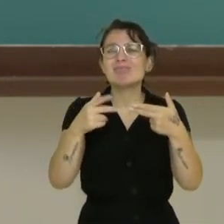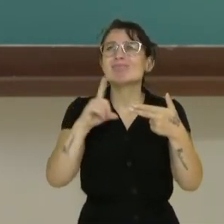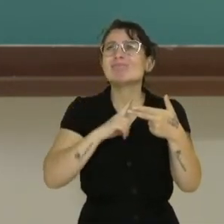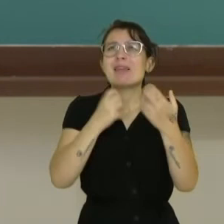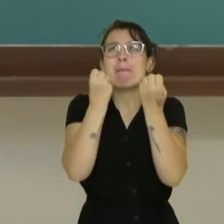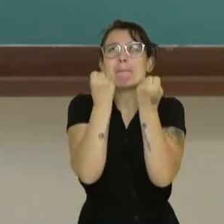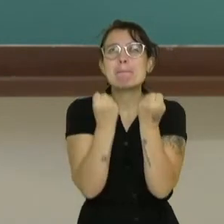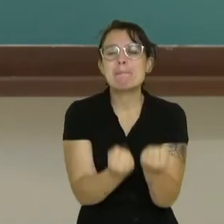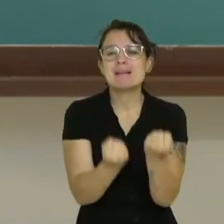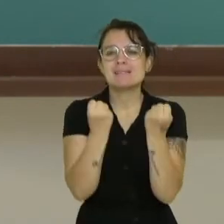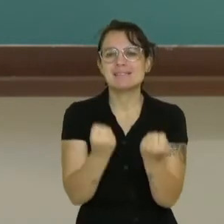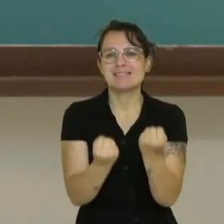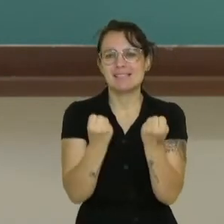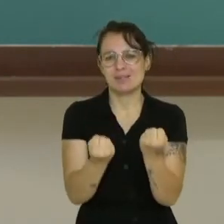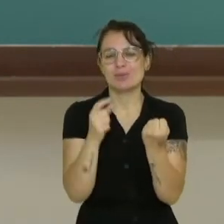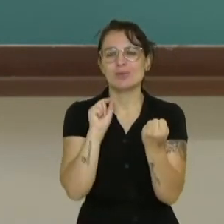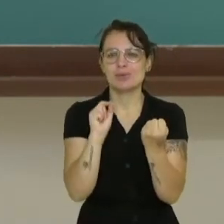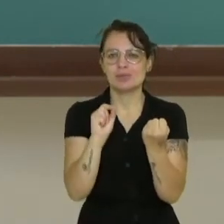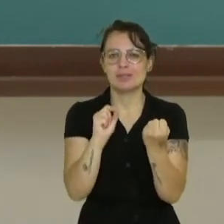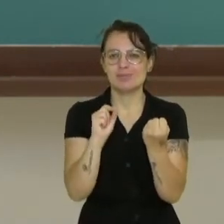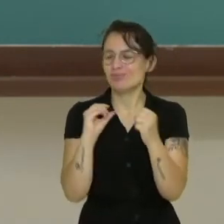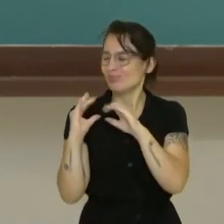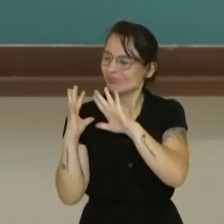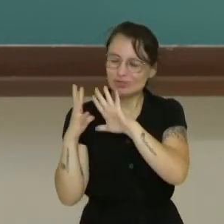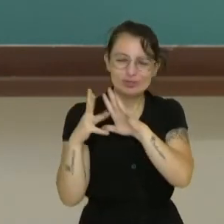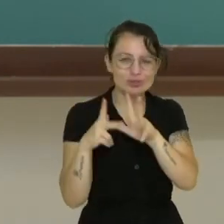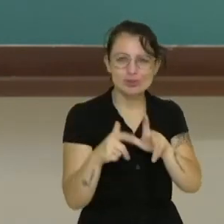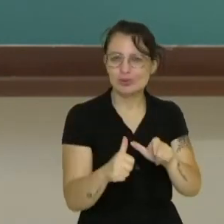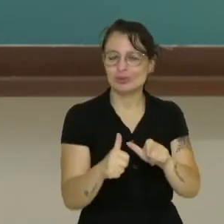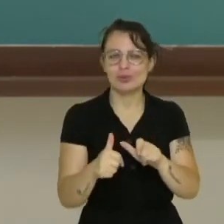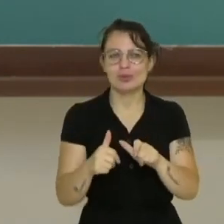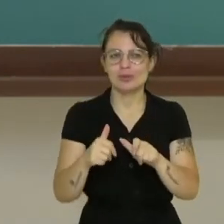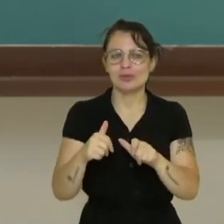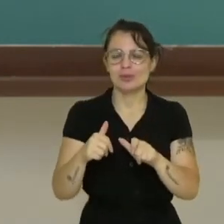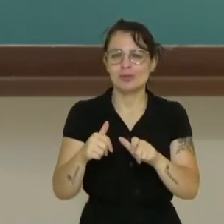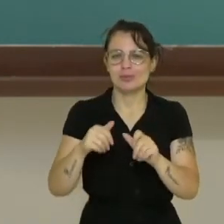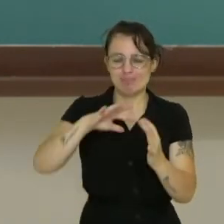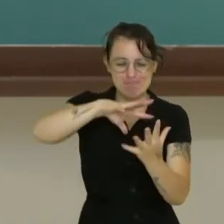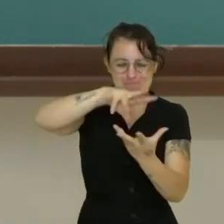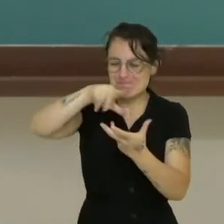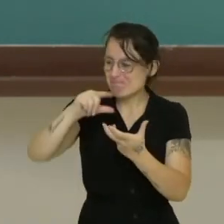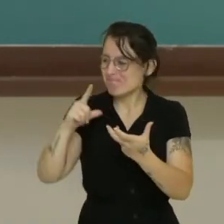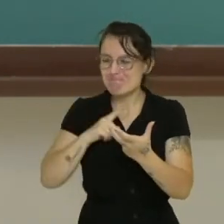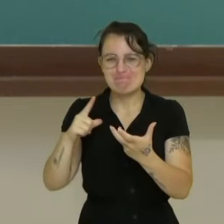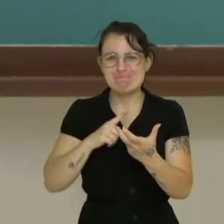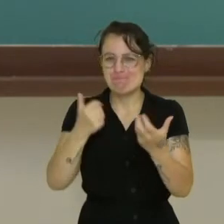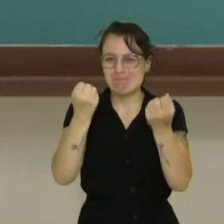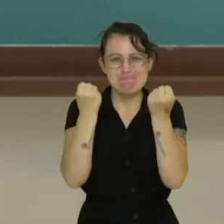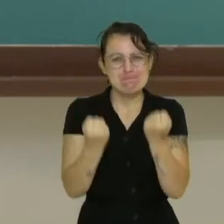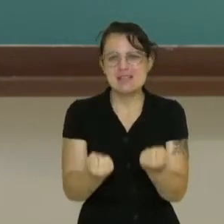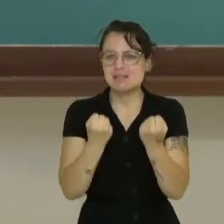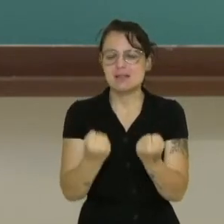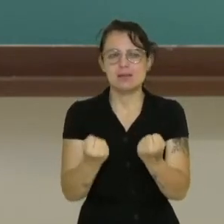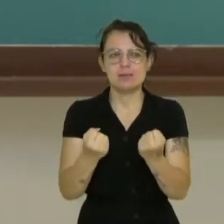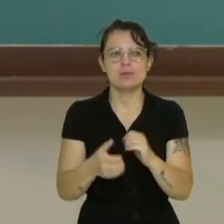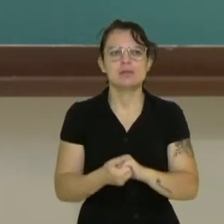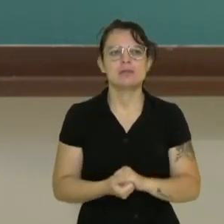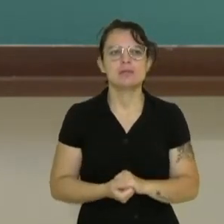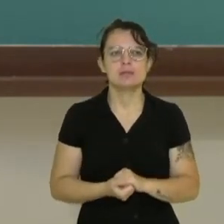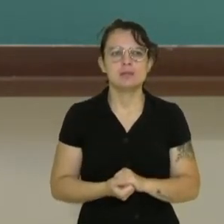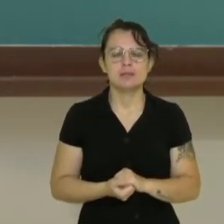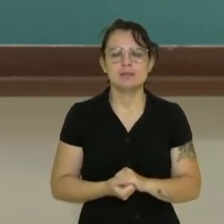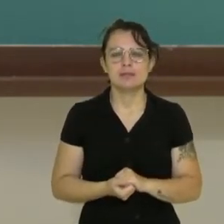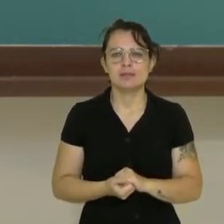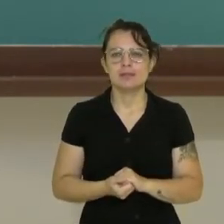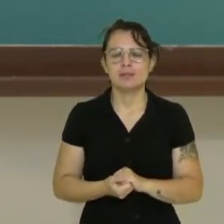que envolviam todo o globo, né? Todo o planeta ficou envolvido nelas e, obviamente, com todo